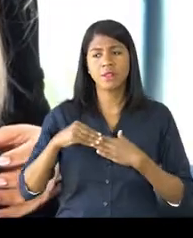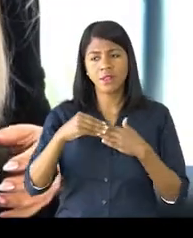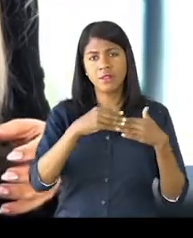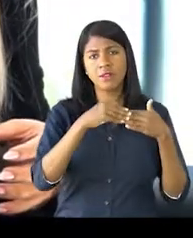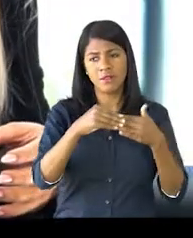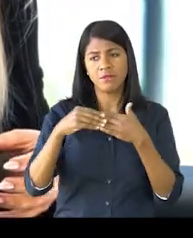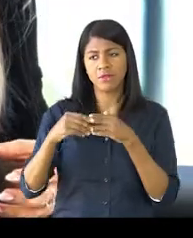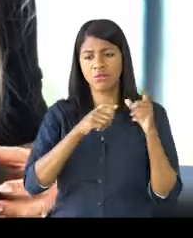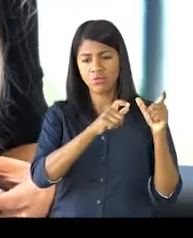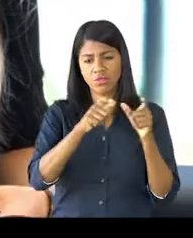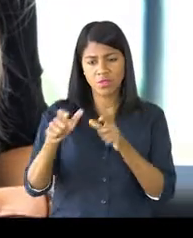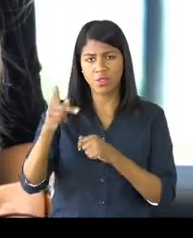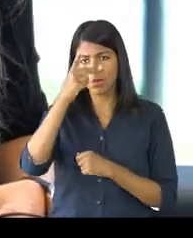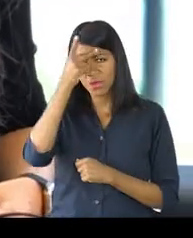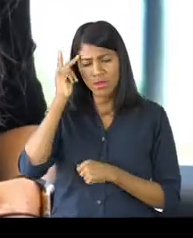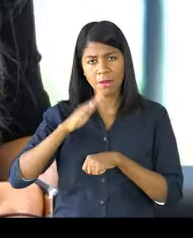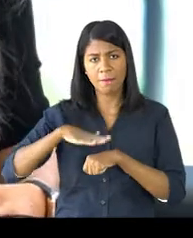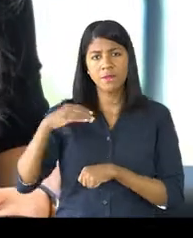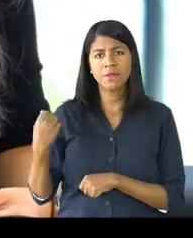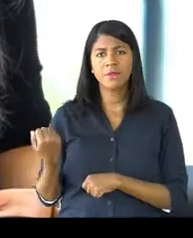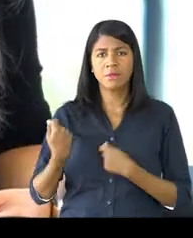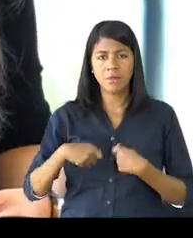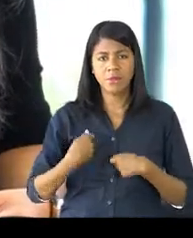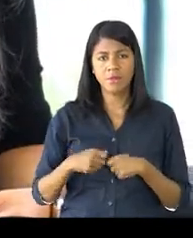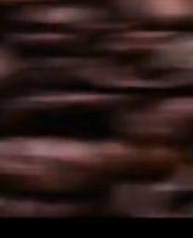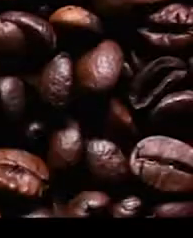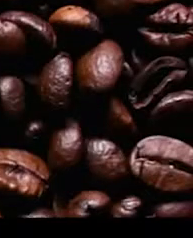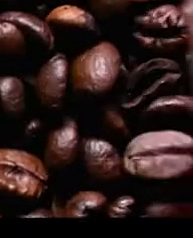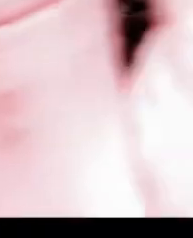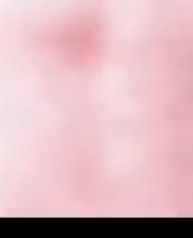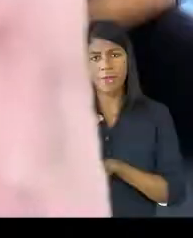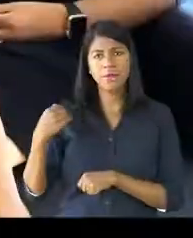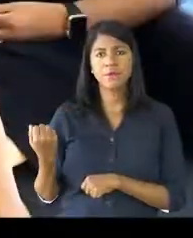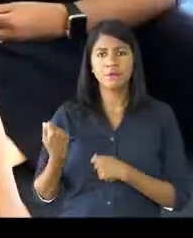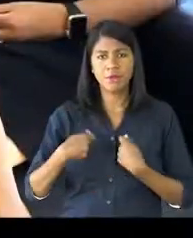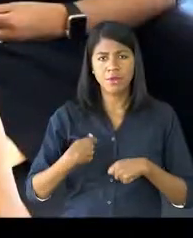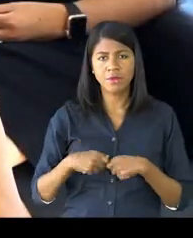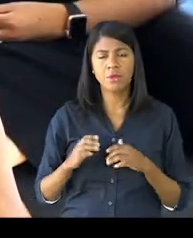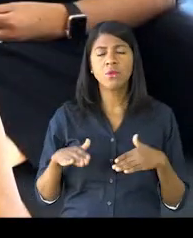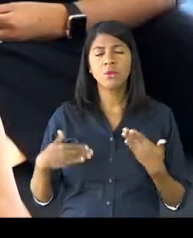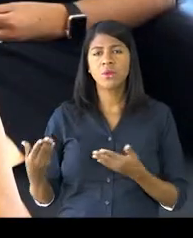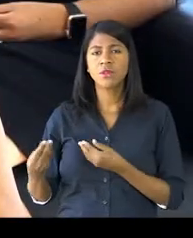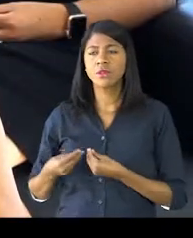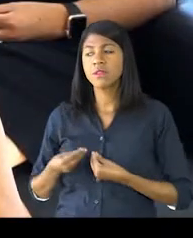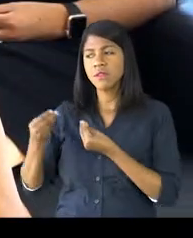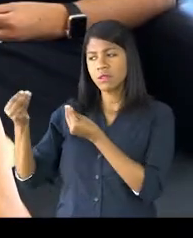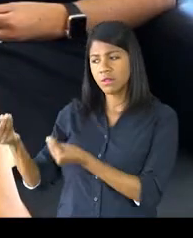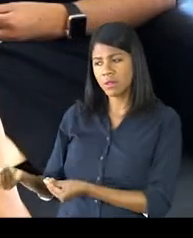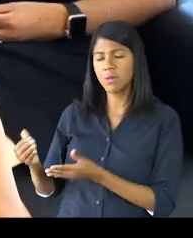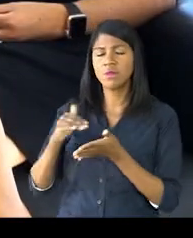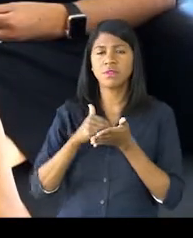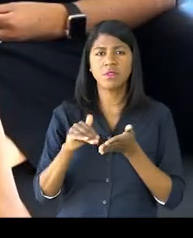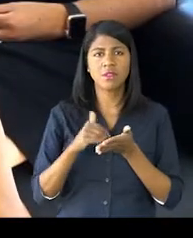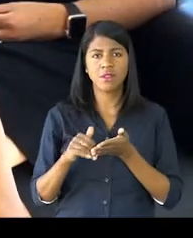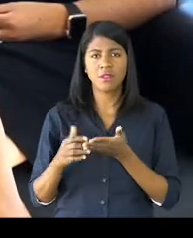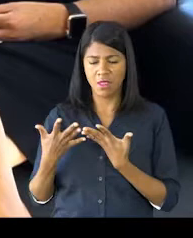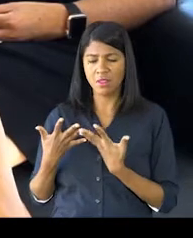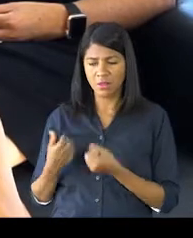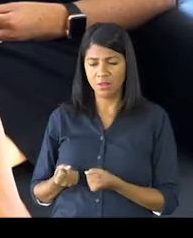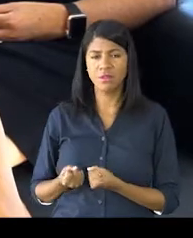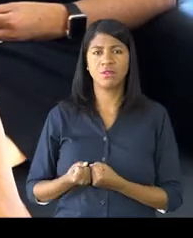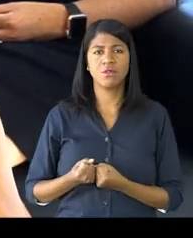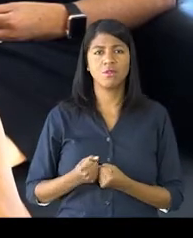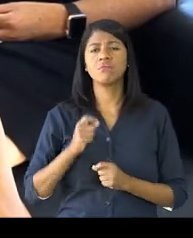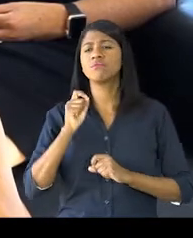interessante, quanto levar essa secretaria também àquelas que mais precisam. Quando você recebeu a secretaria e esse desafio que você